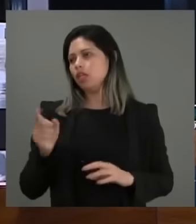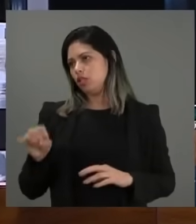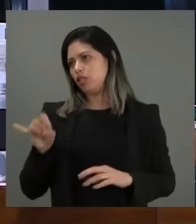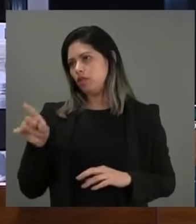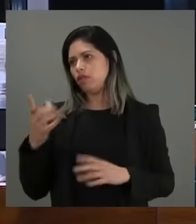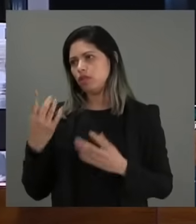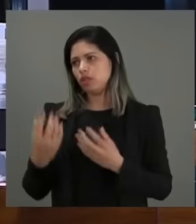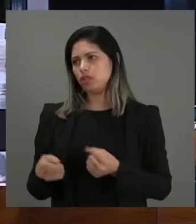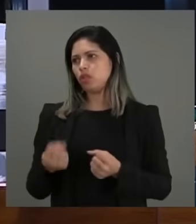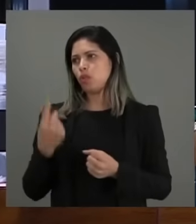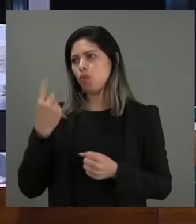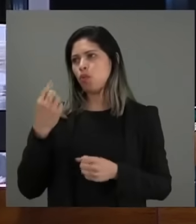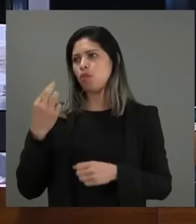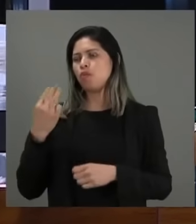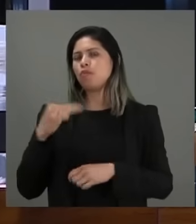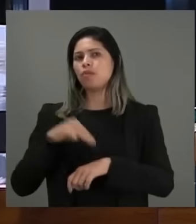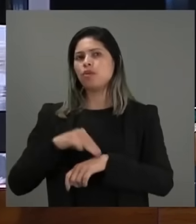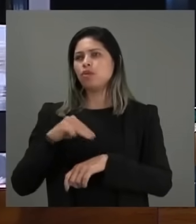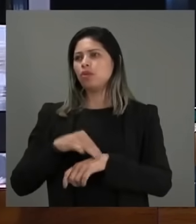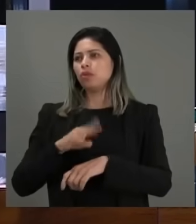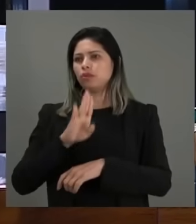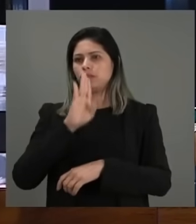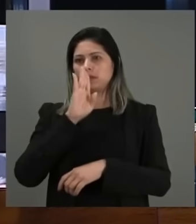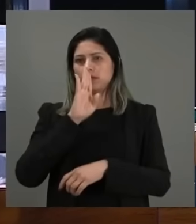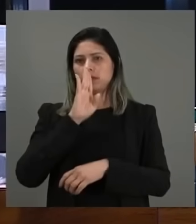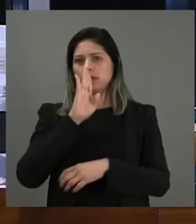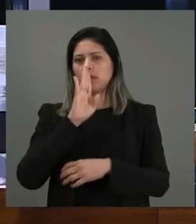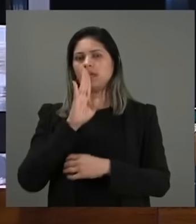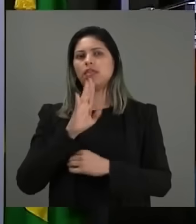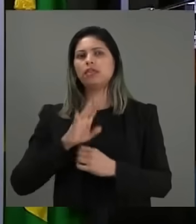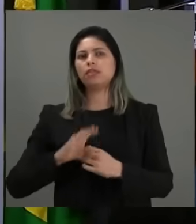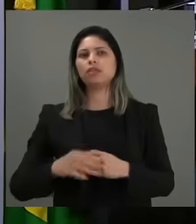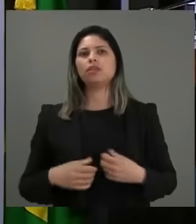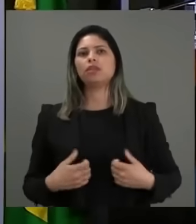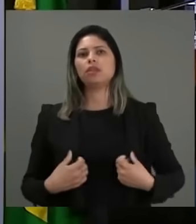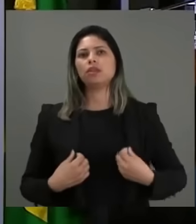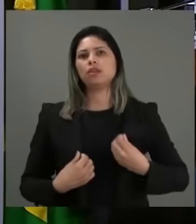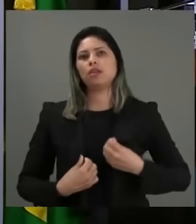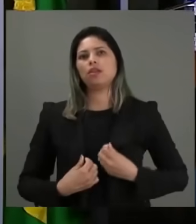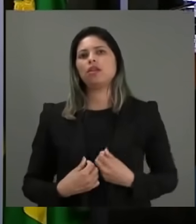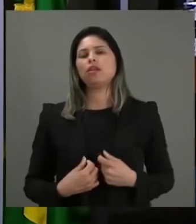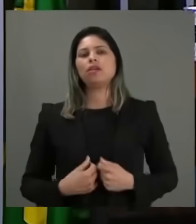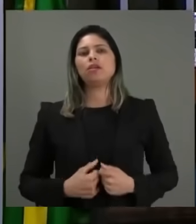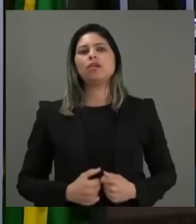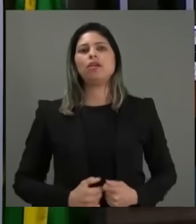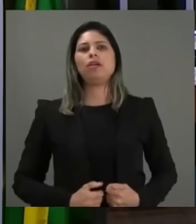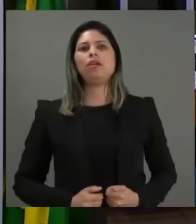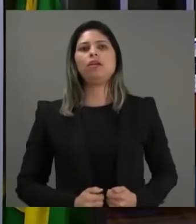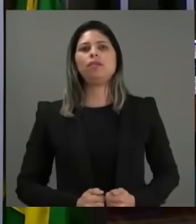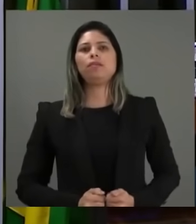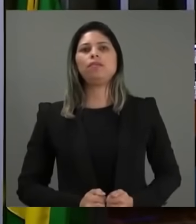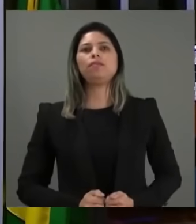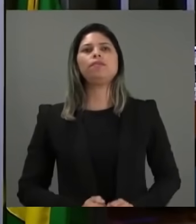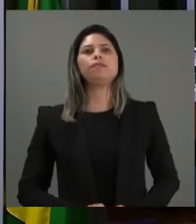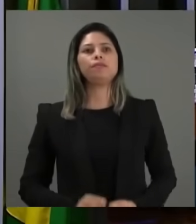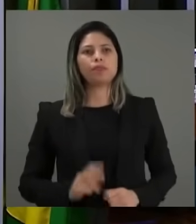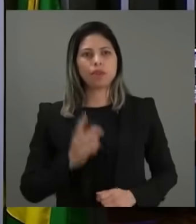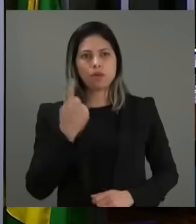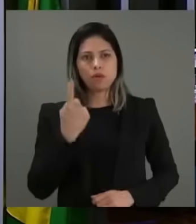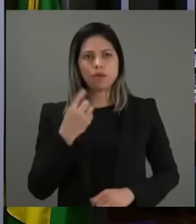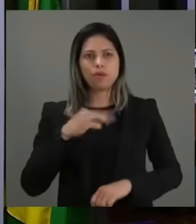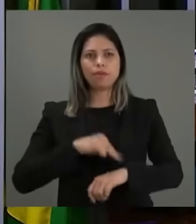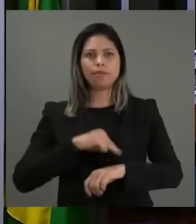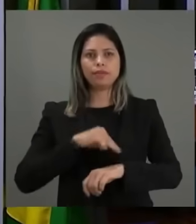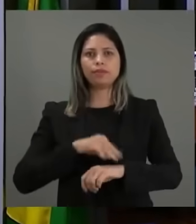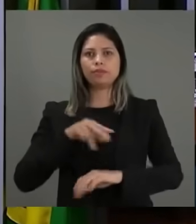permitir, 1 minuto de silêncio para a gente, em relação a essa vítima, a esse brasileiro. Senador Girão, concedido 1 minuto de